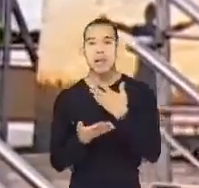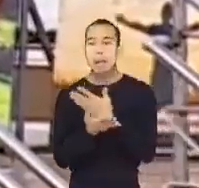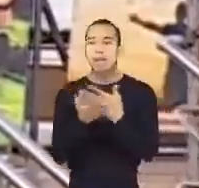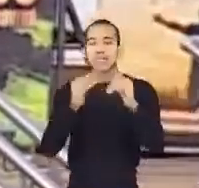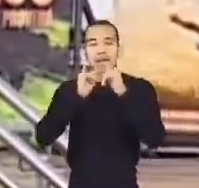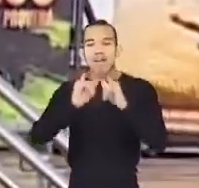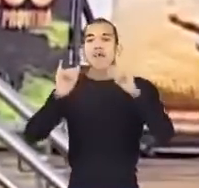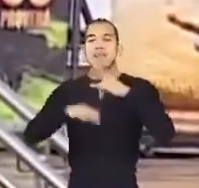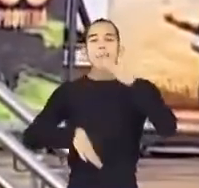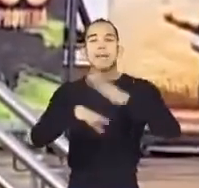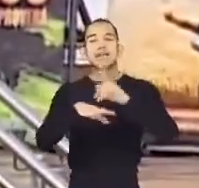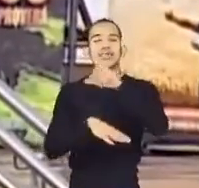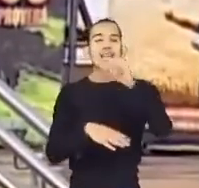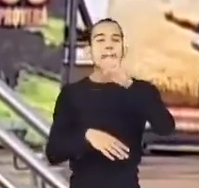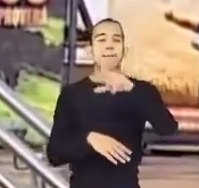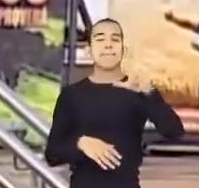mais de 100 mil